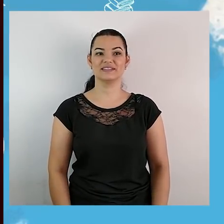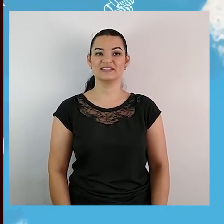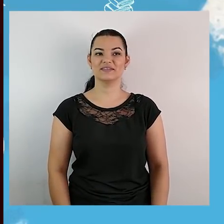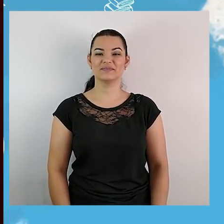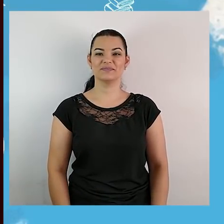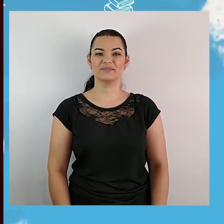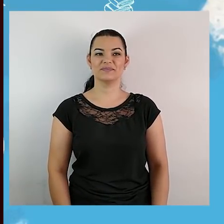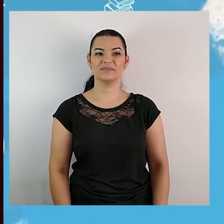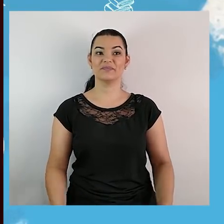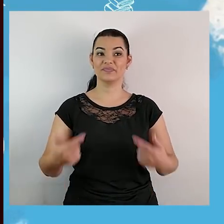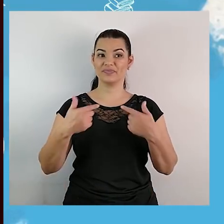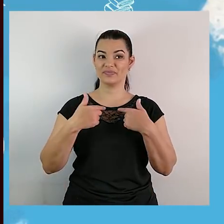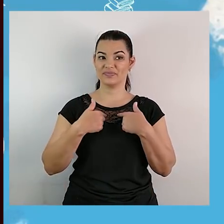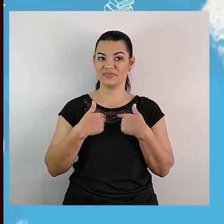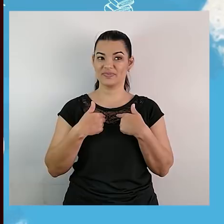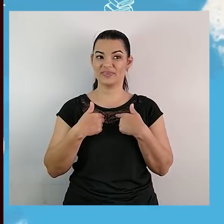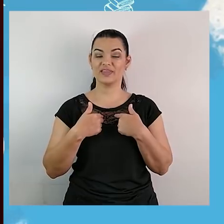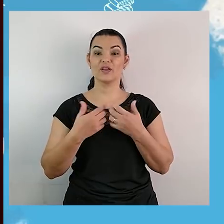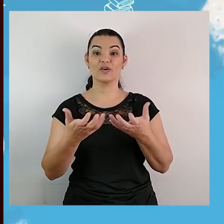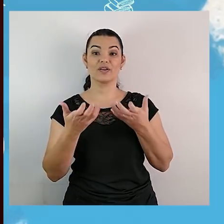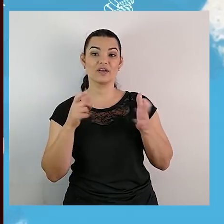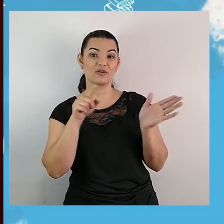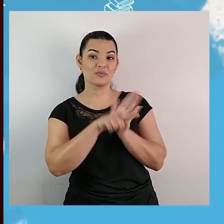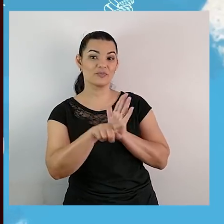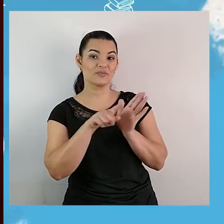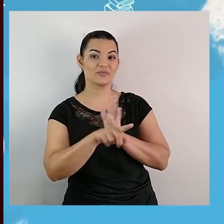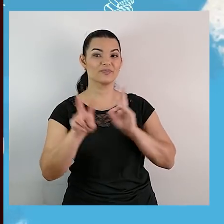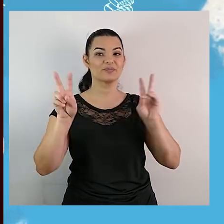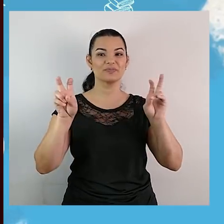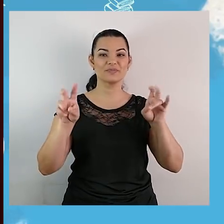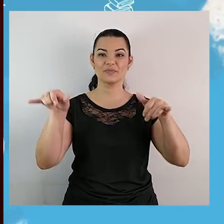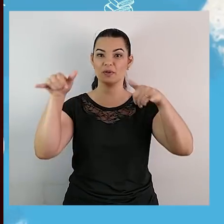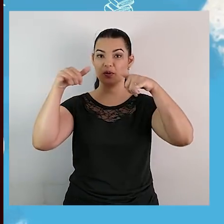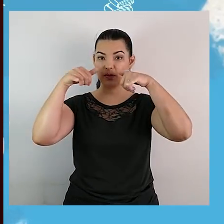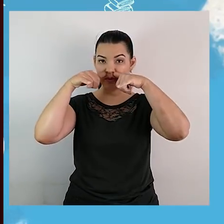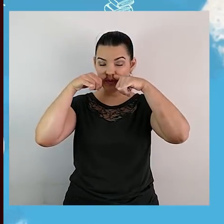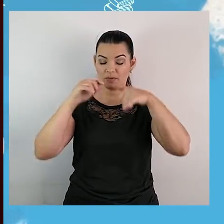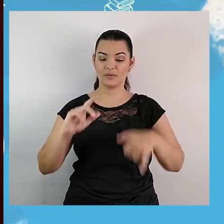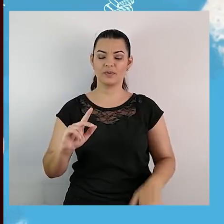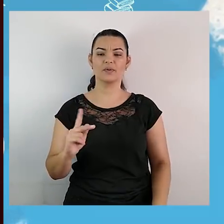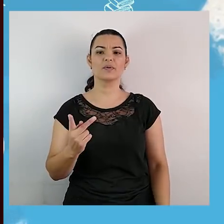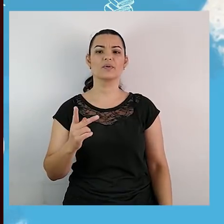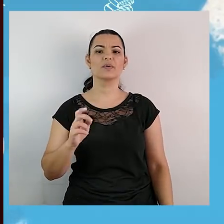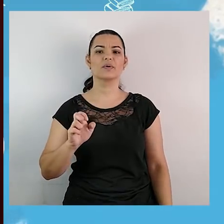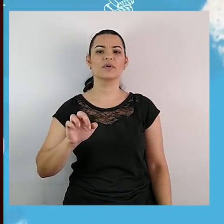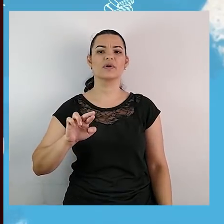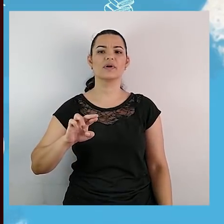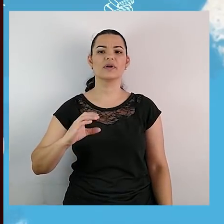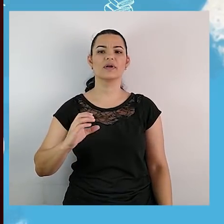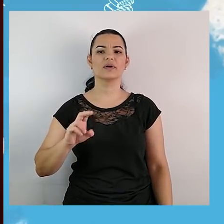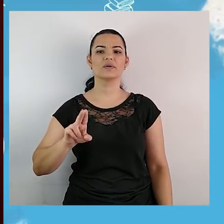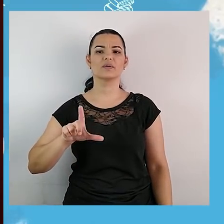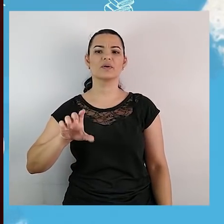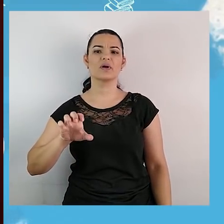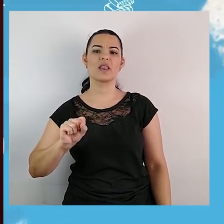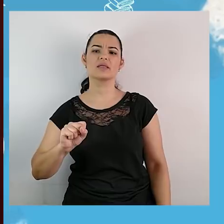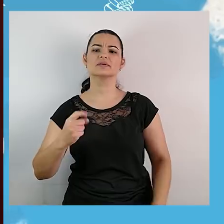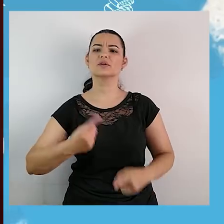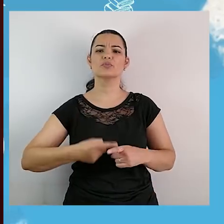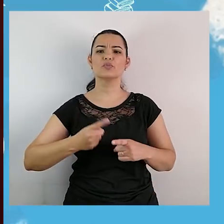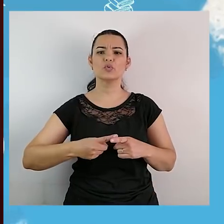E eu vou falar uma pergunta sobre o besouro Hércules. Por que tem